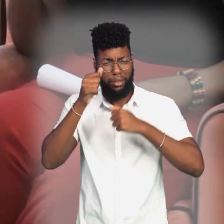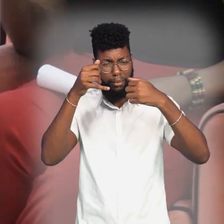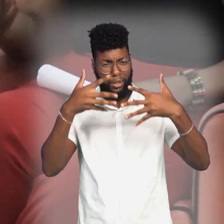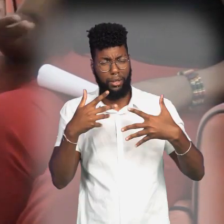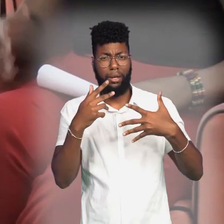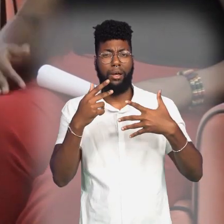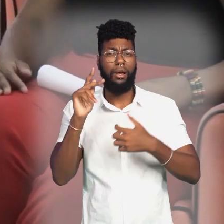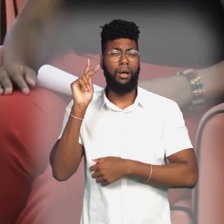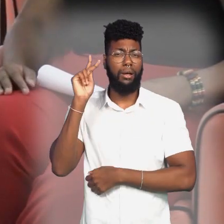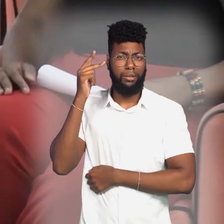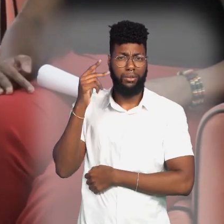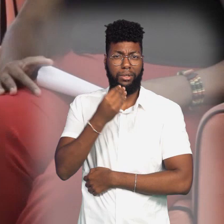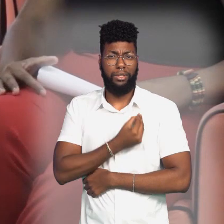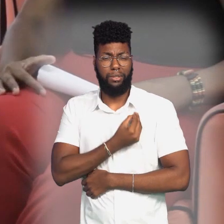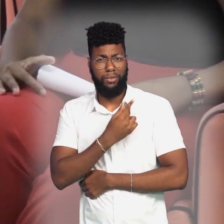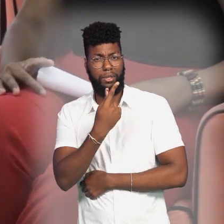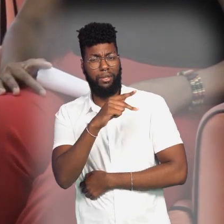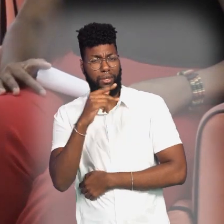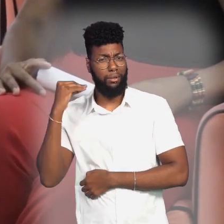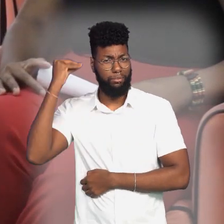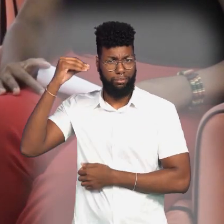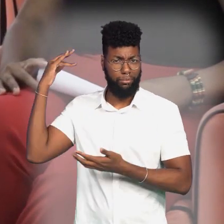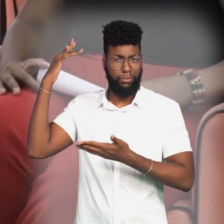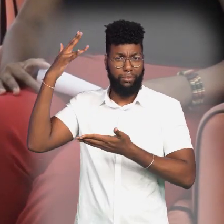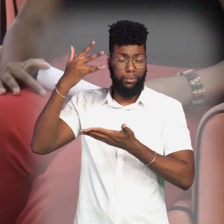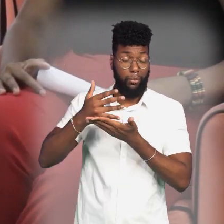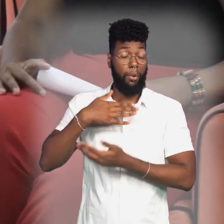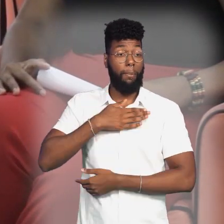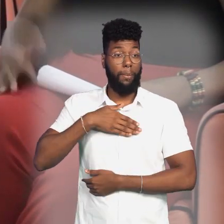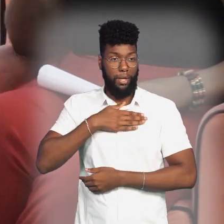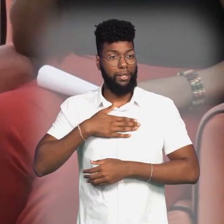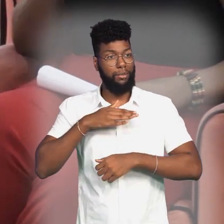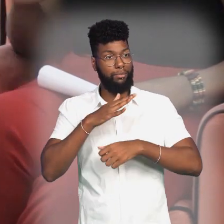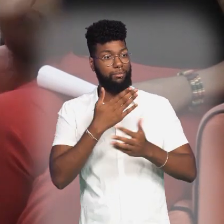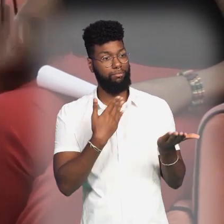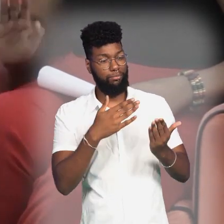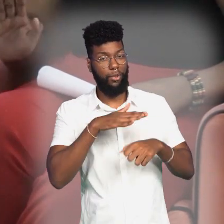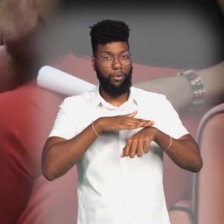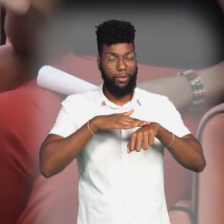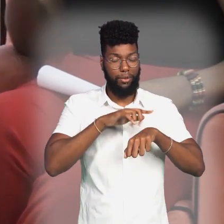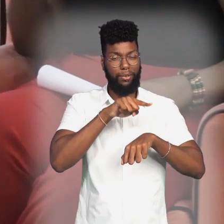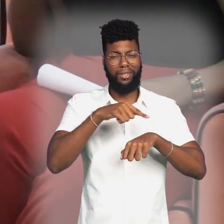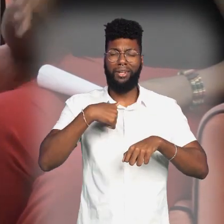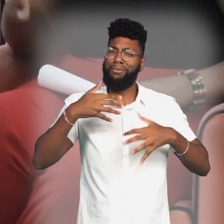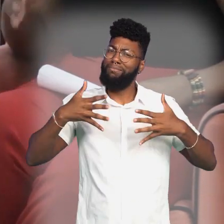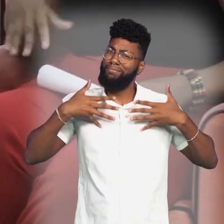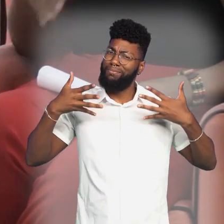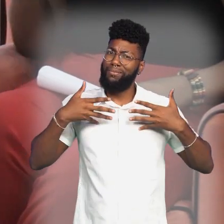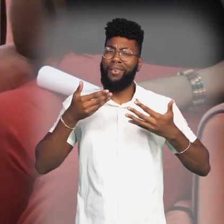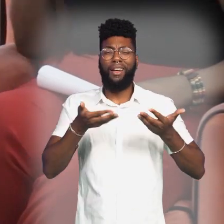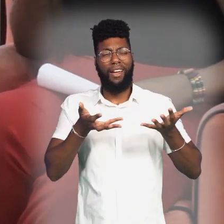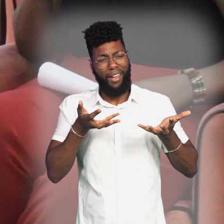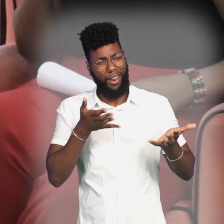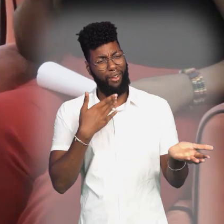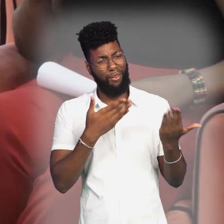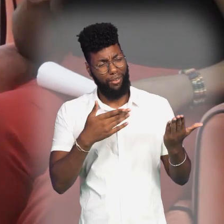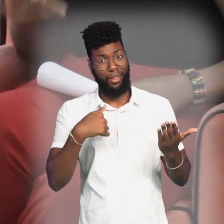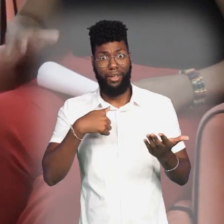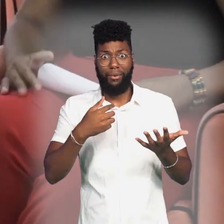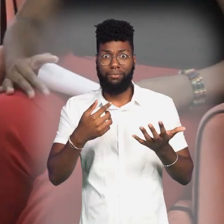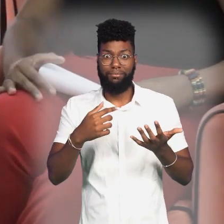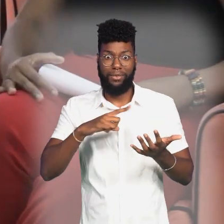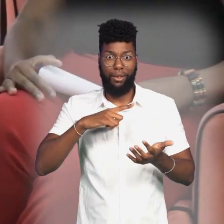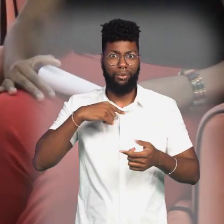sobre a história dele. Vai ser um prazer poder te ouvir. E, bom, eu tô animada, eu quero escutar, eu já estava cheia aqui